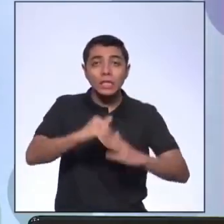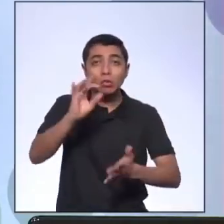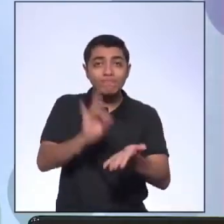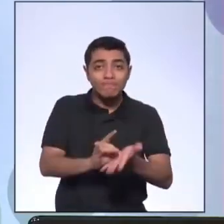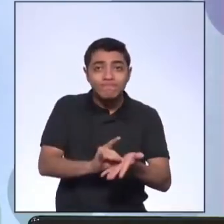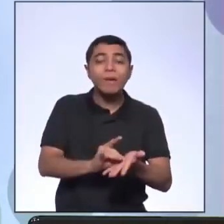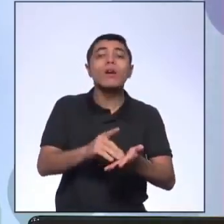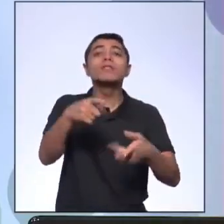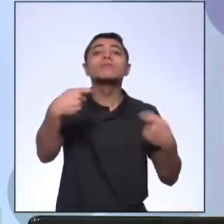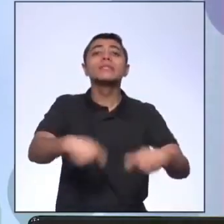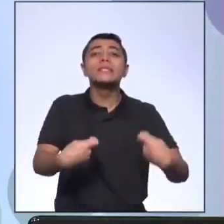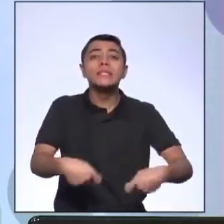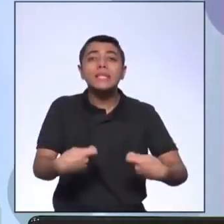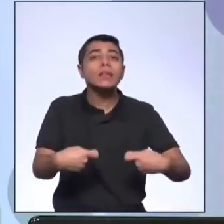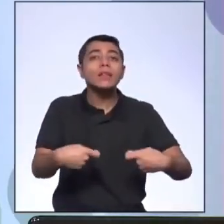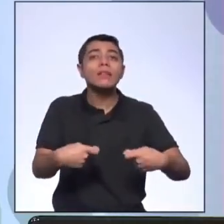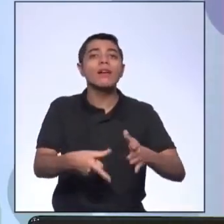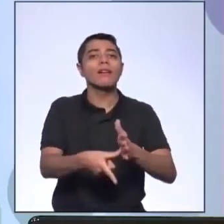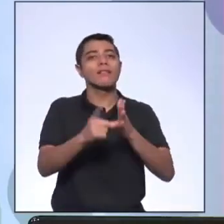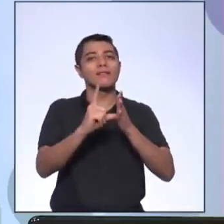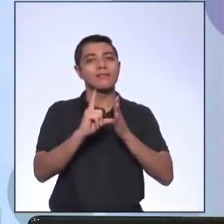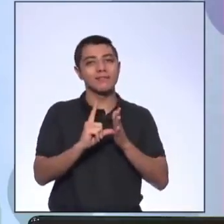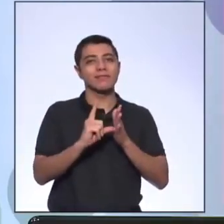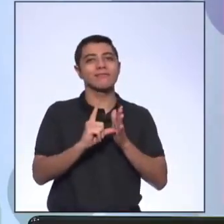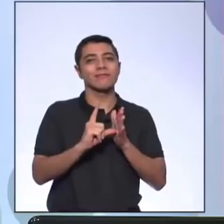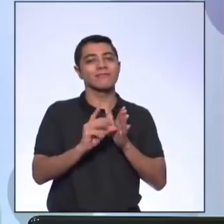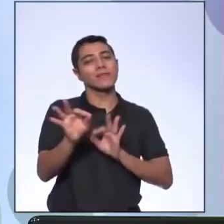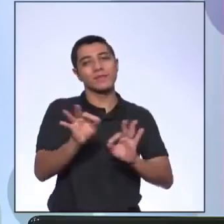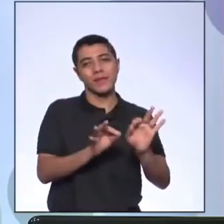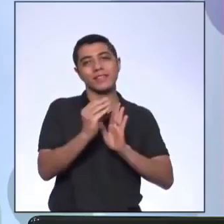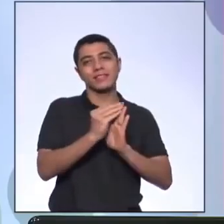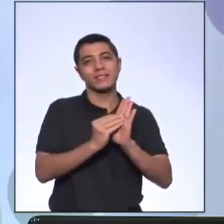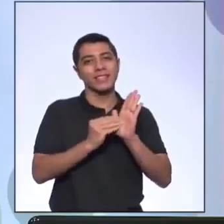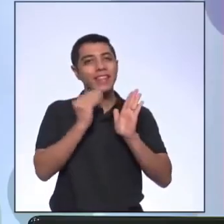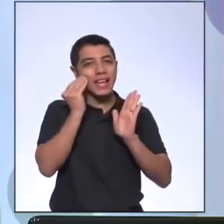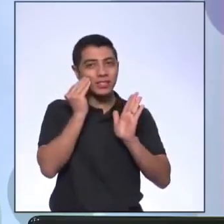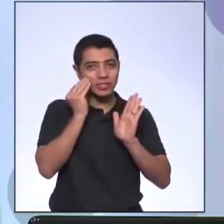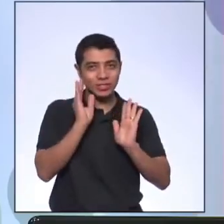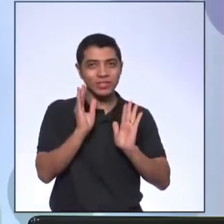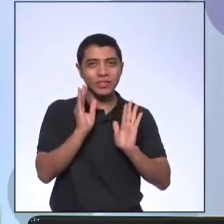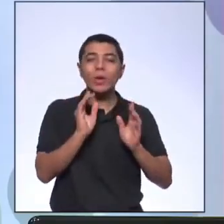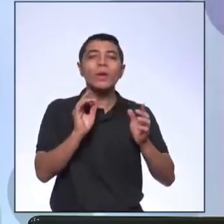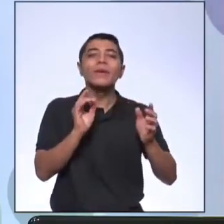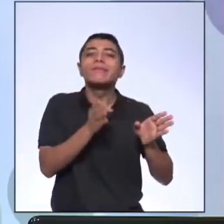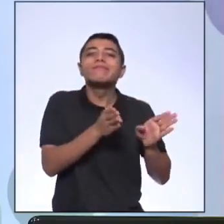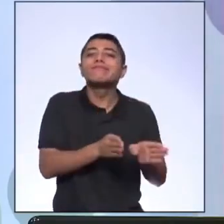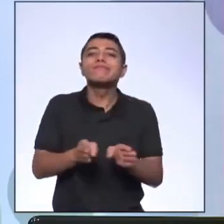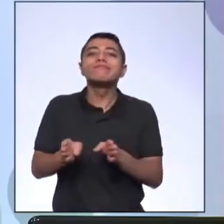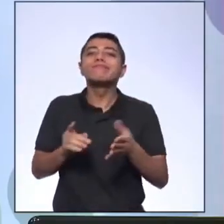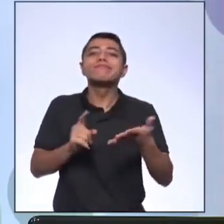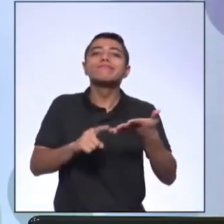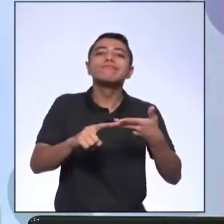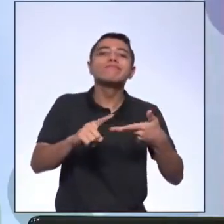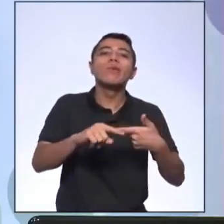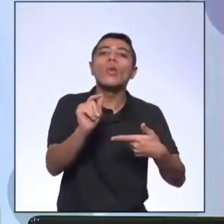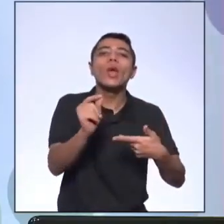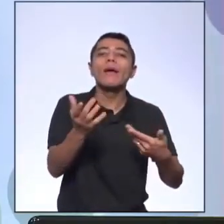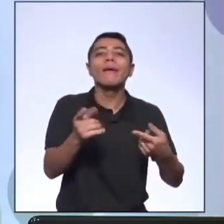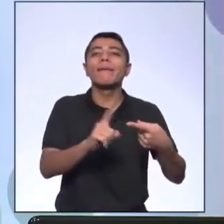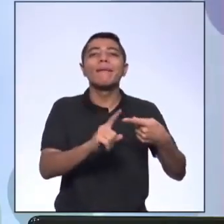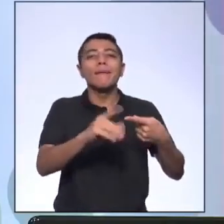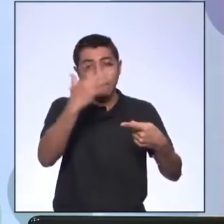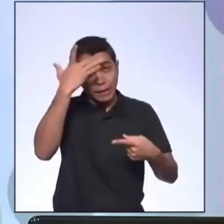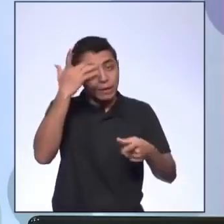Então, aí eu vou ter que ver a alocação, né, de recursos humanos, físicos, materiais, né, a questão